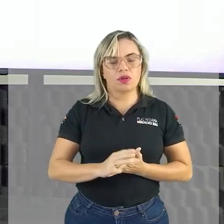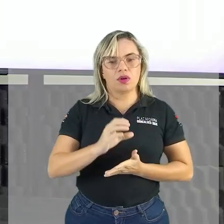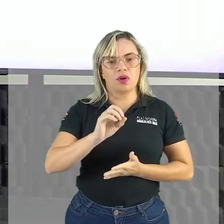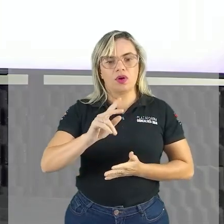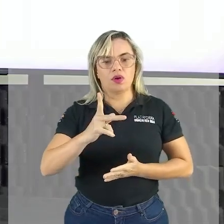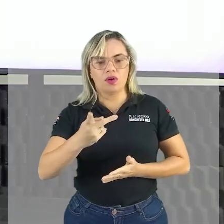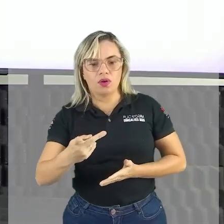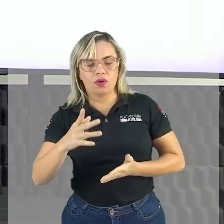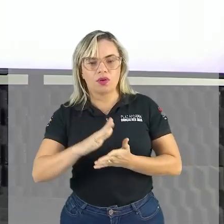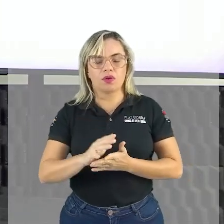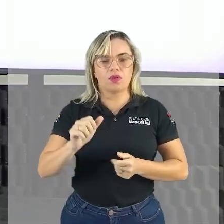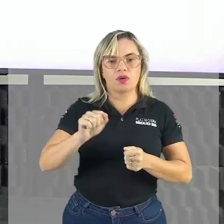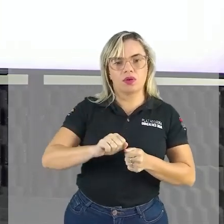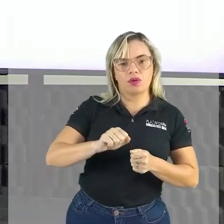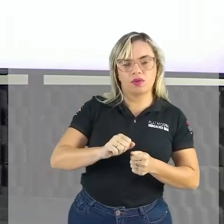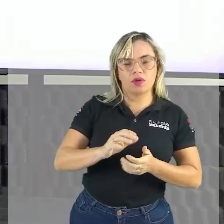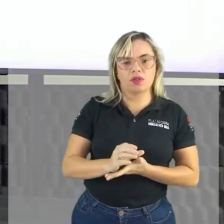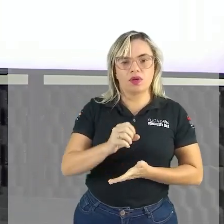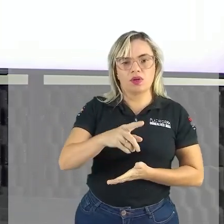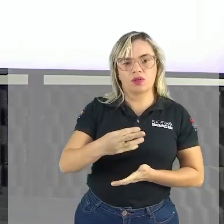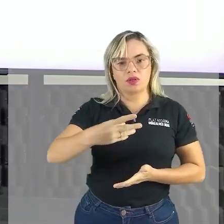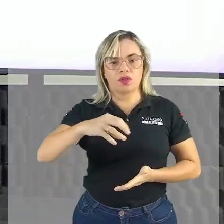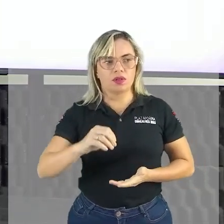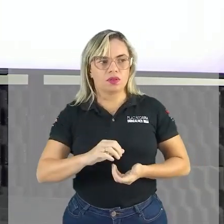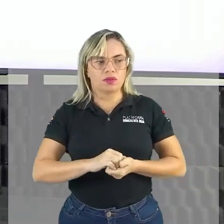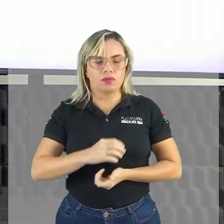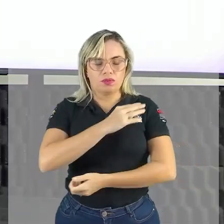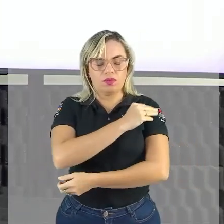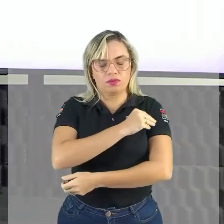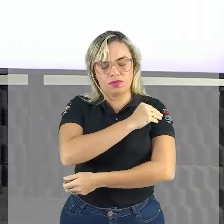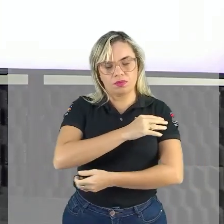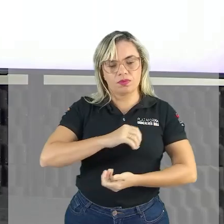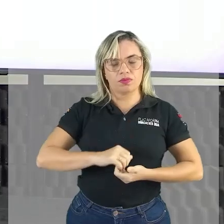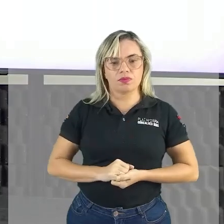Se você realiza a oxidação desse álcool,